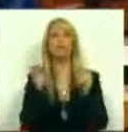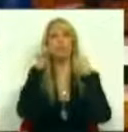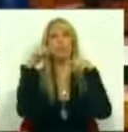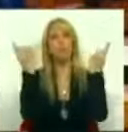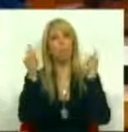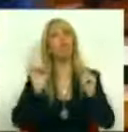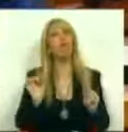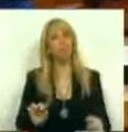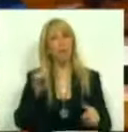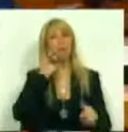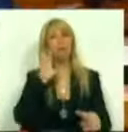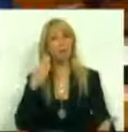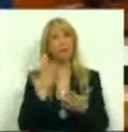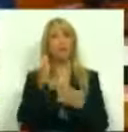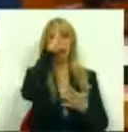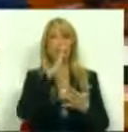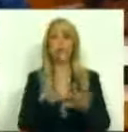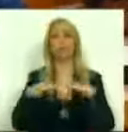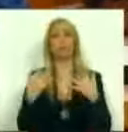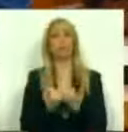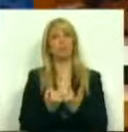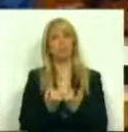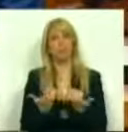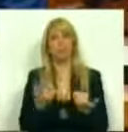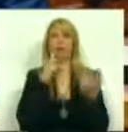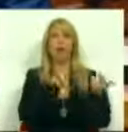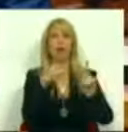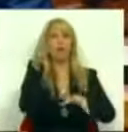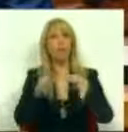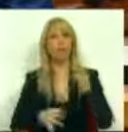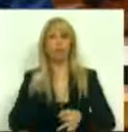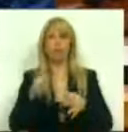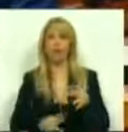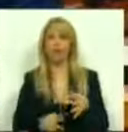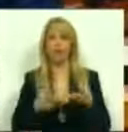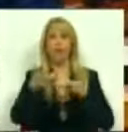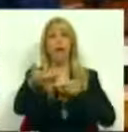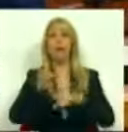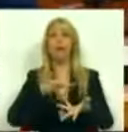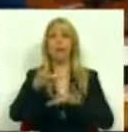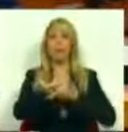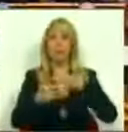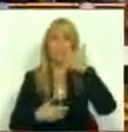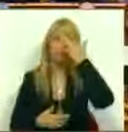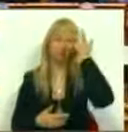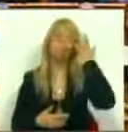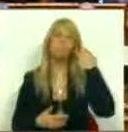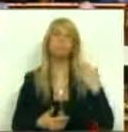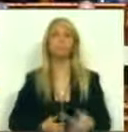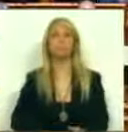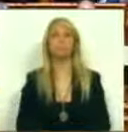É isso que garante o Estado Social. Reformar a justiça, a relação